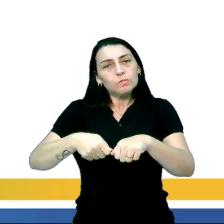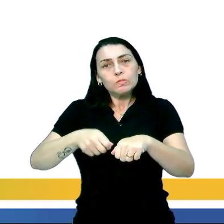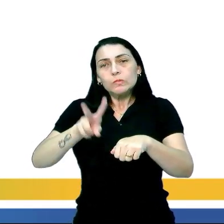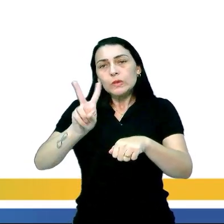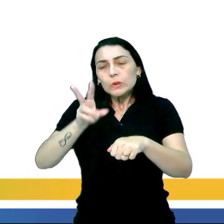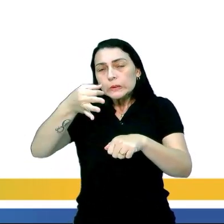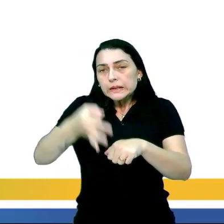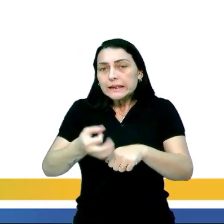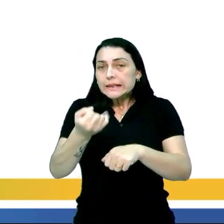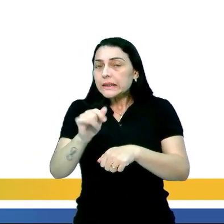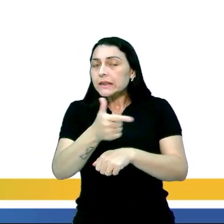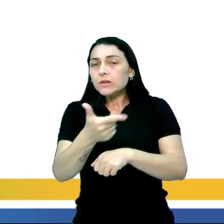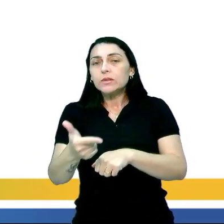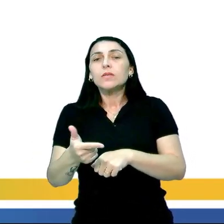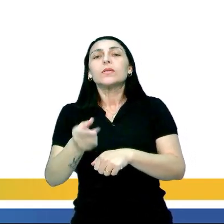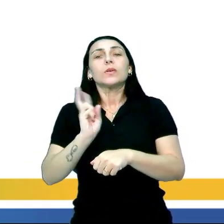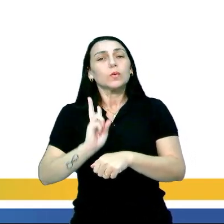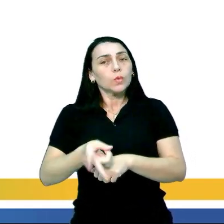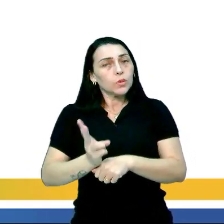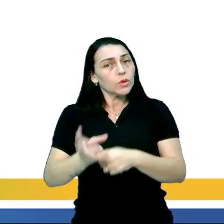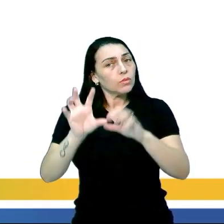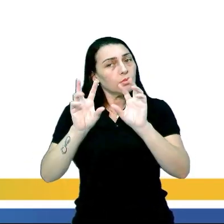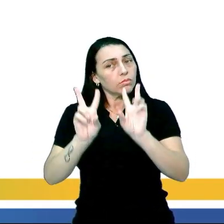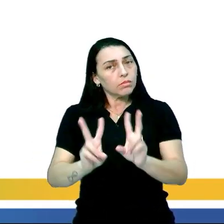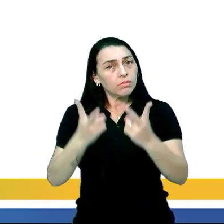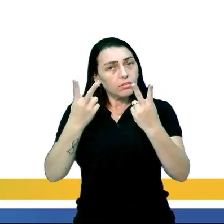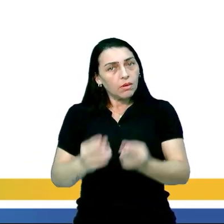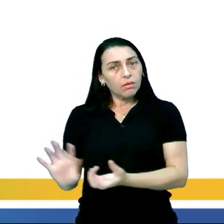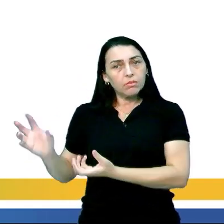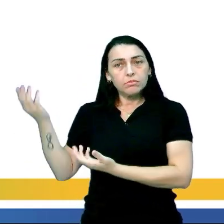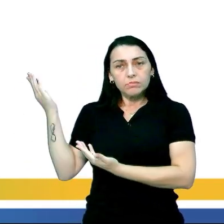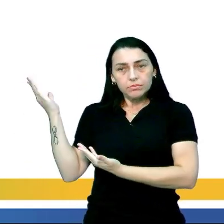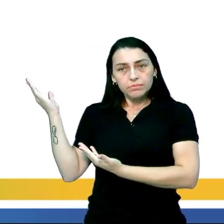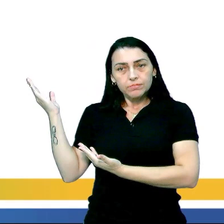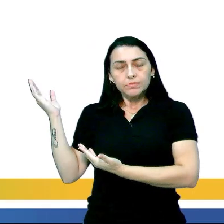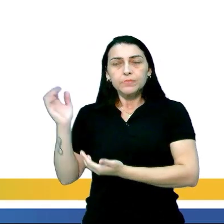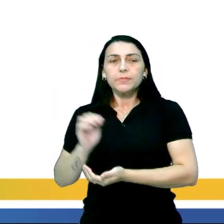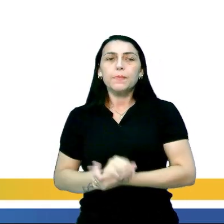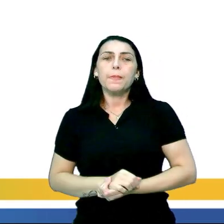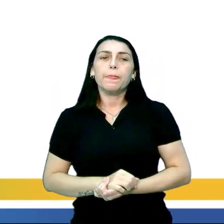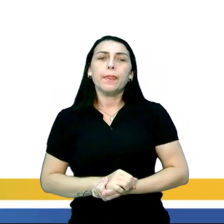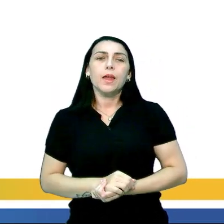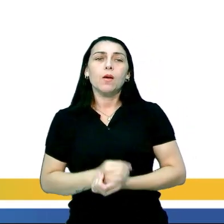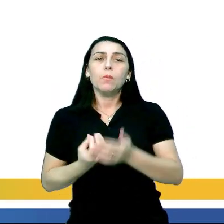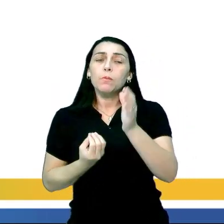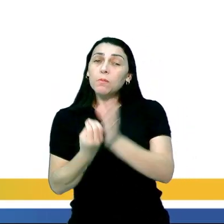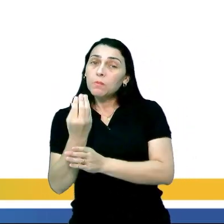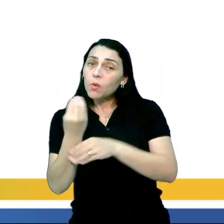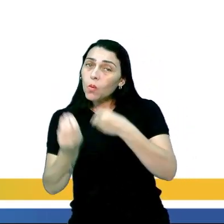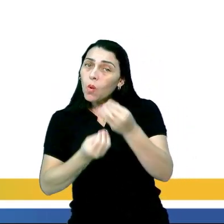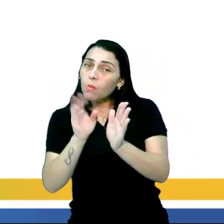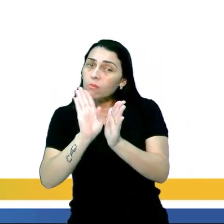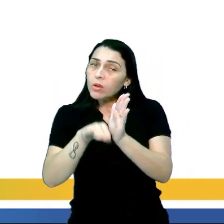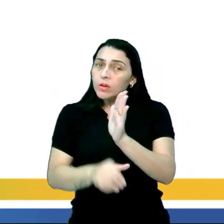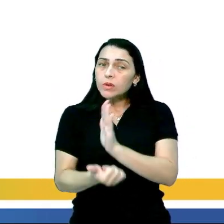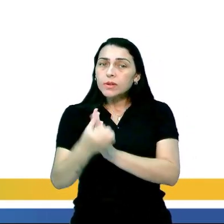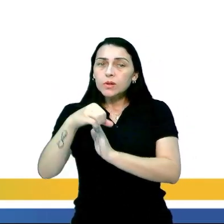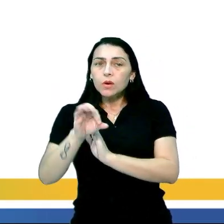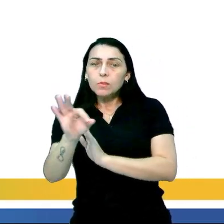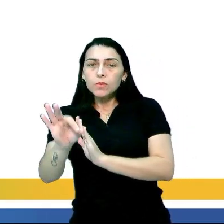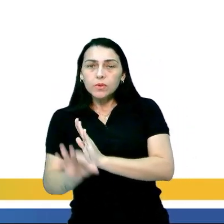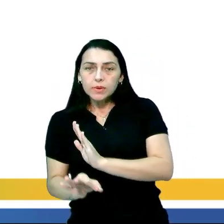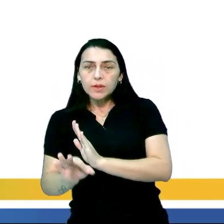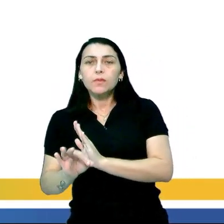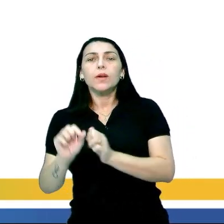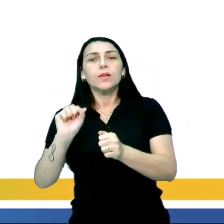e se ela não der, você mantém do jeito que está, tá bom? Vamos lá. Como reduzir